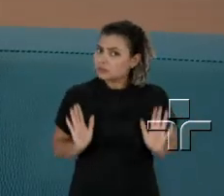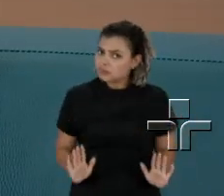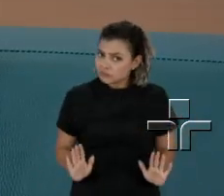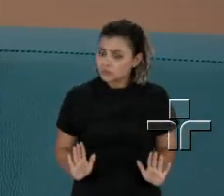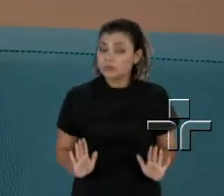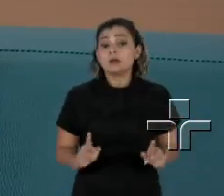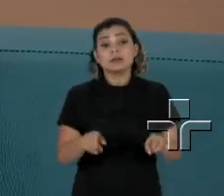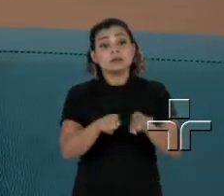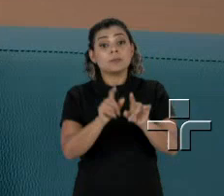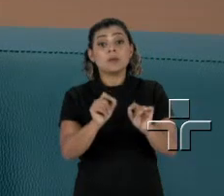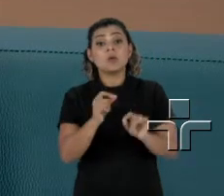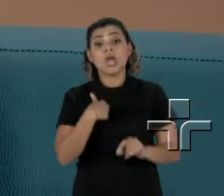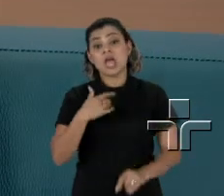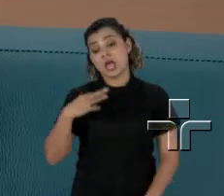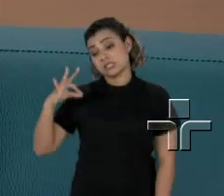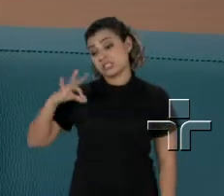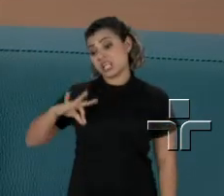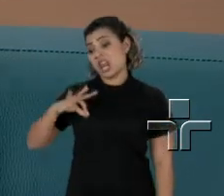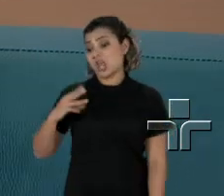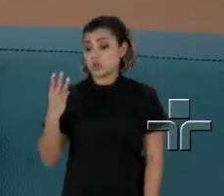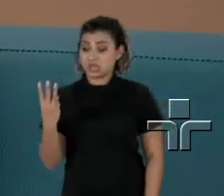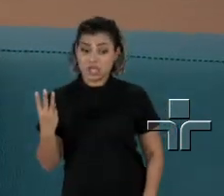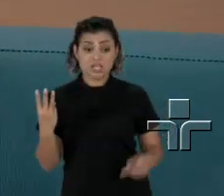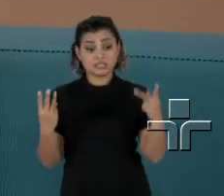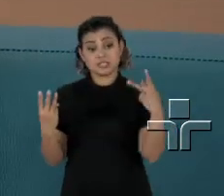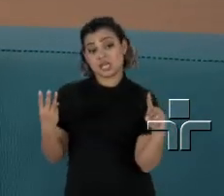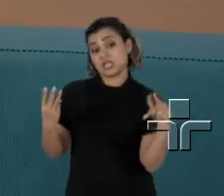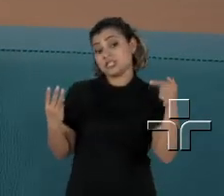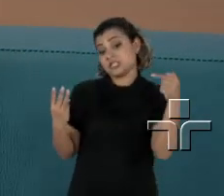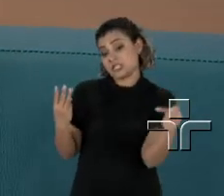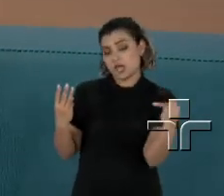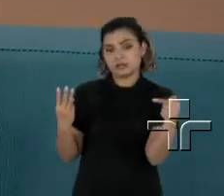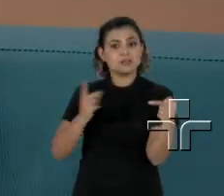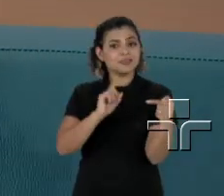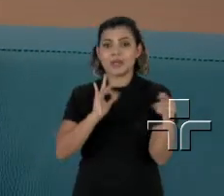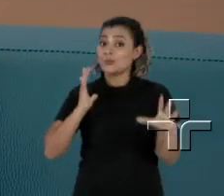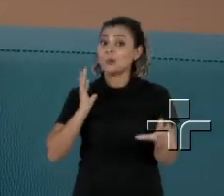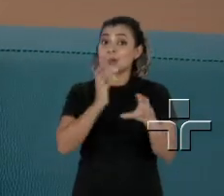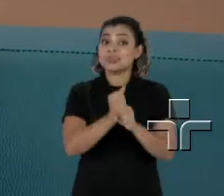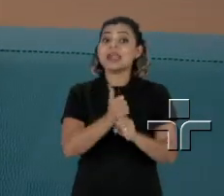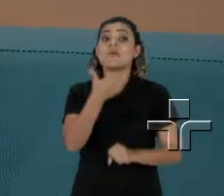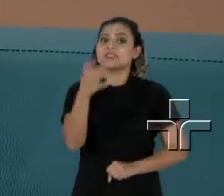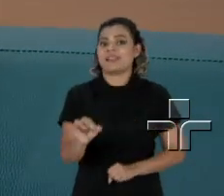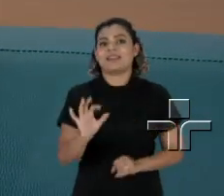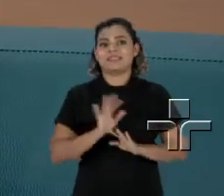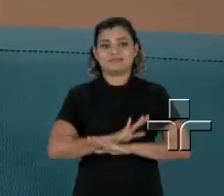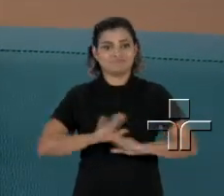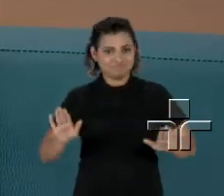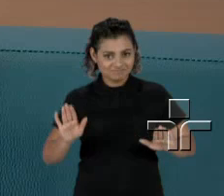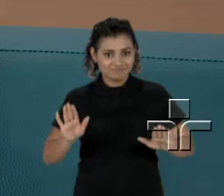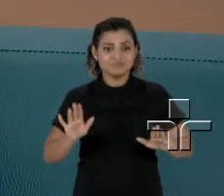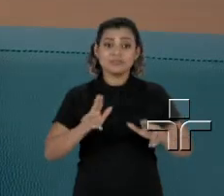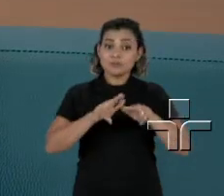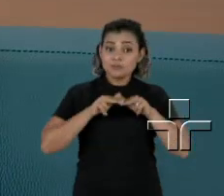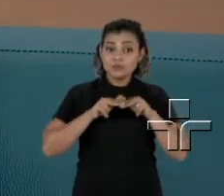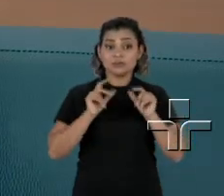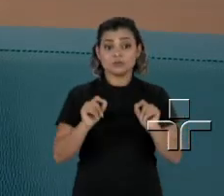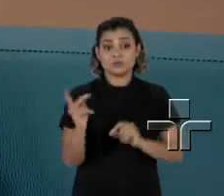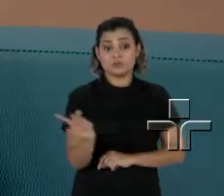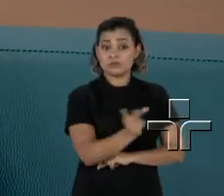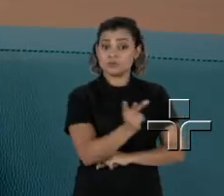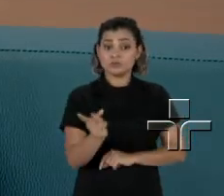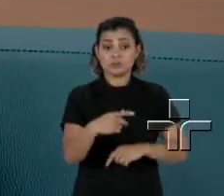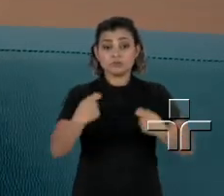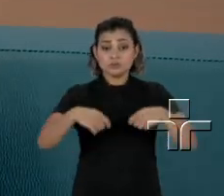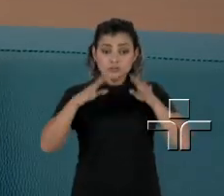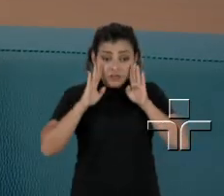também é assim eu ganho 3 ele ganha 7 não os dois ganham 10 então os dois têm que